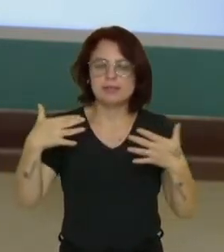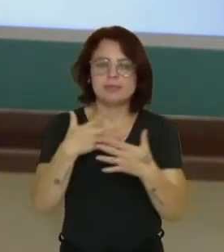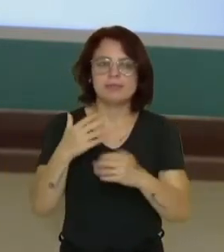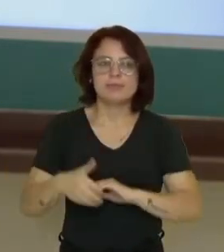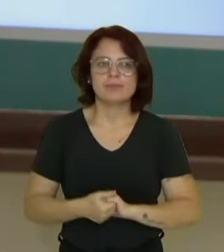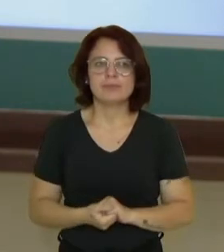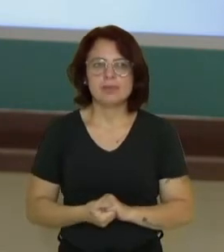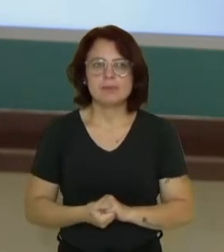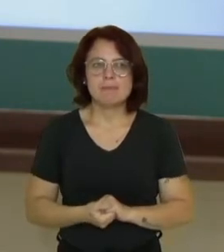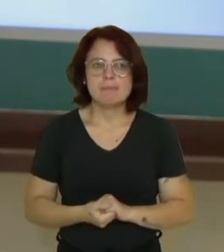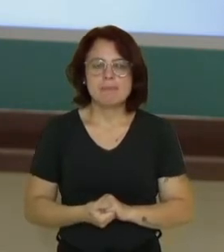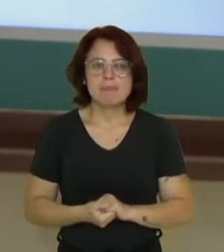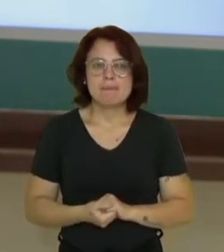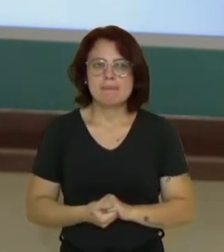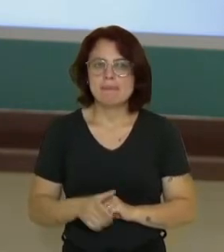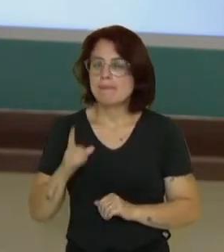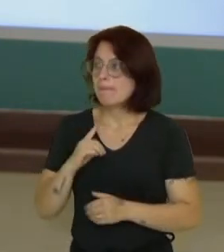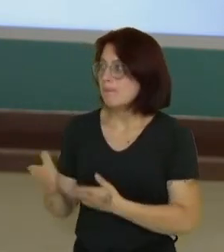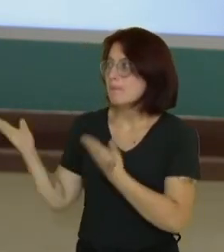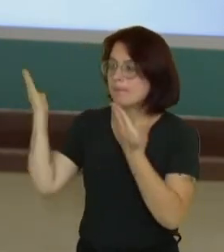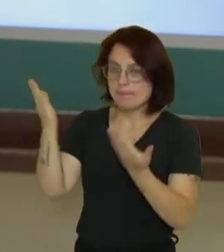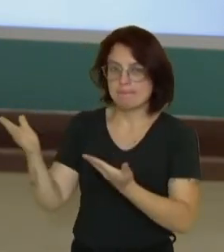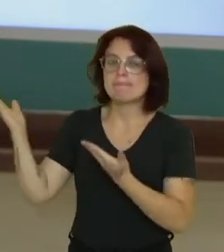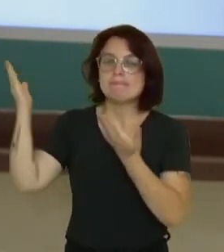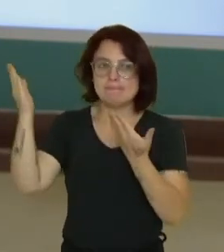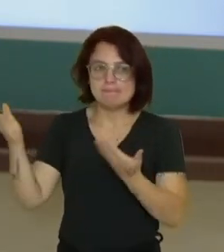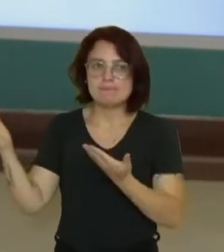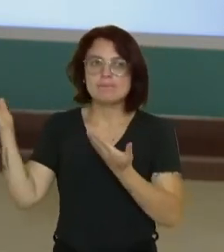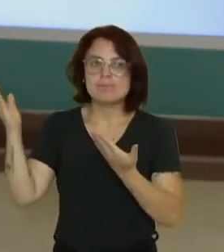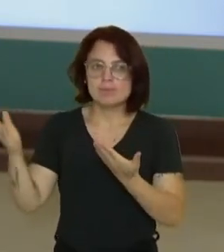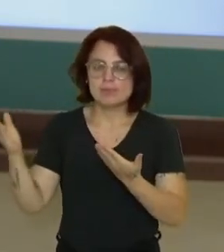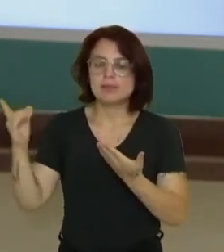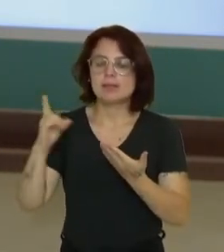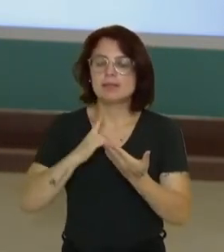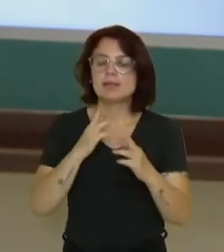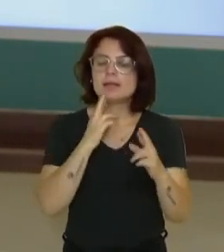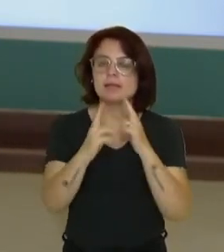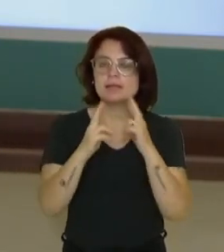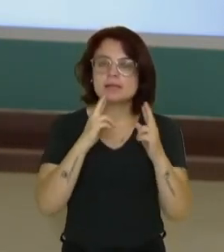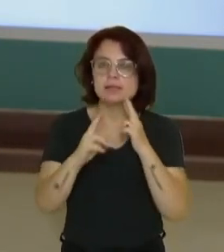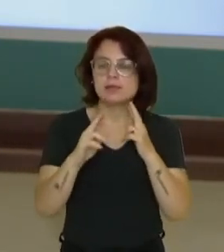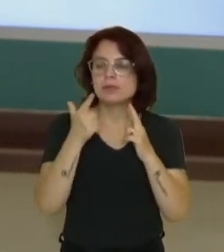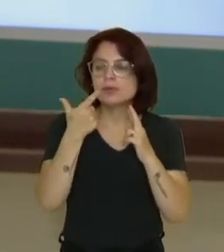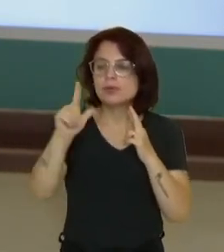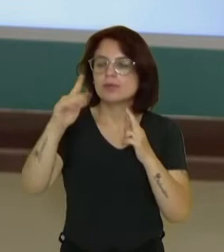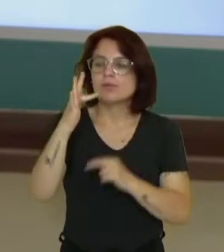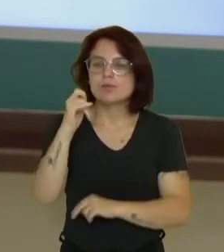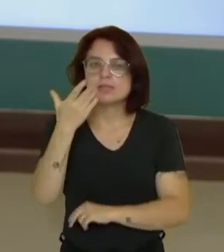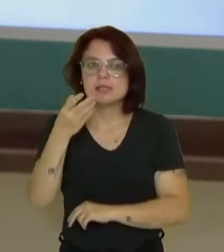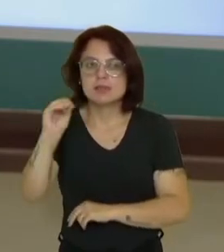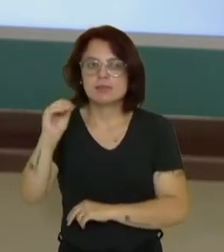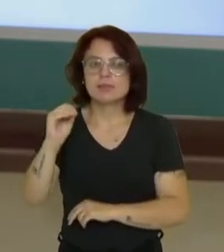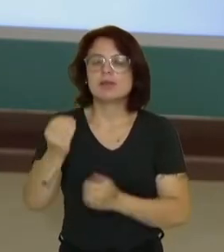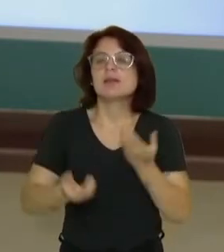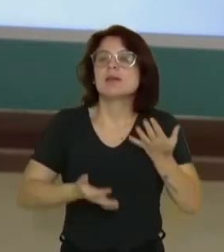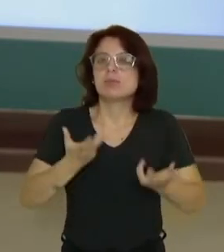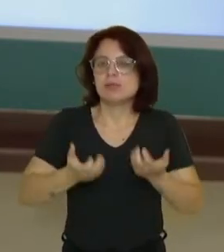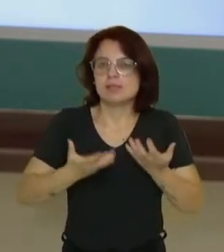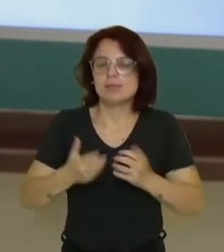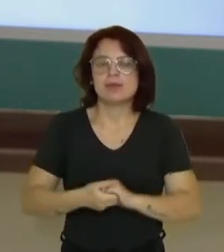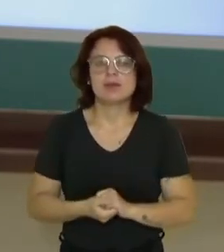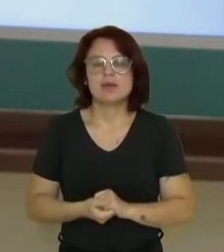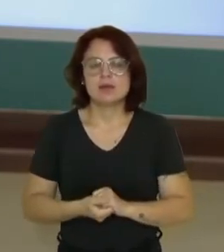bem. Os compostos orgânicos e inorgânicos em relação ao ponto de fusão e ebulição.